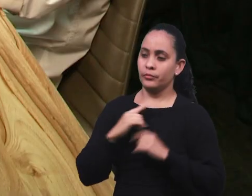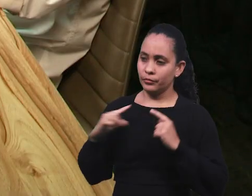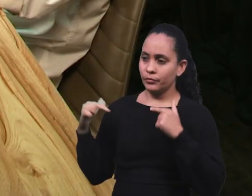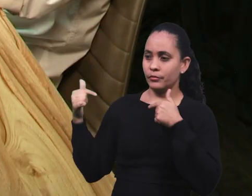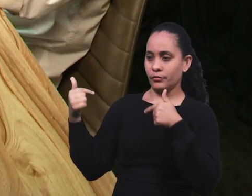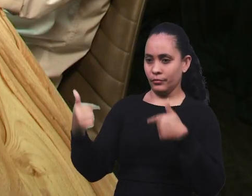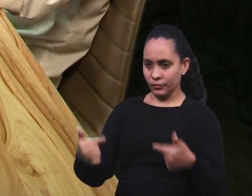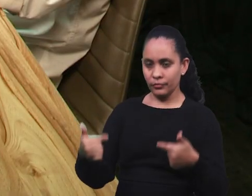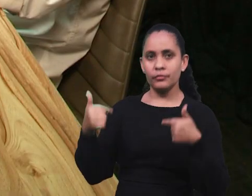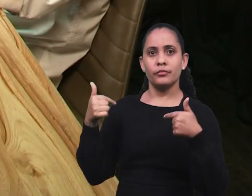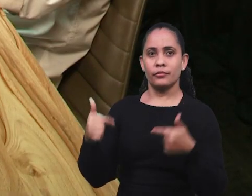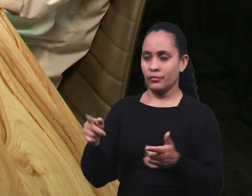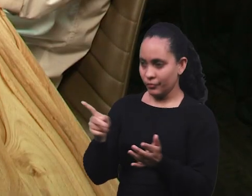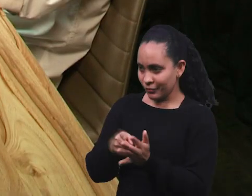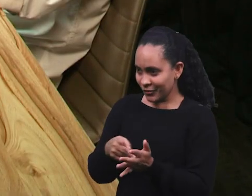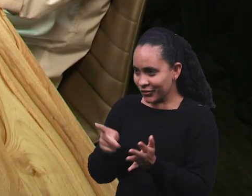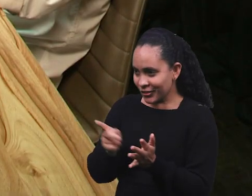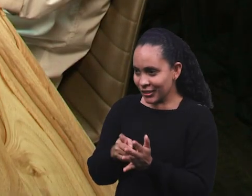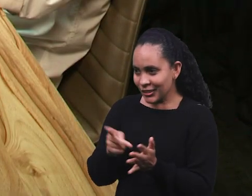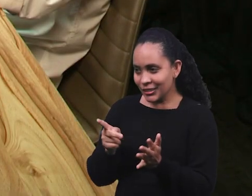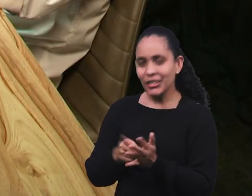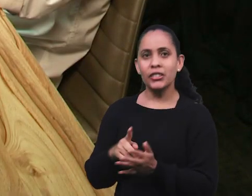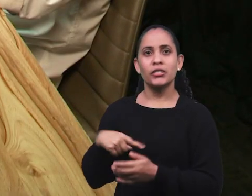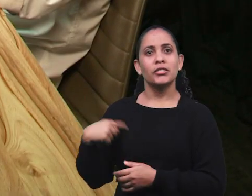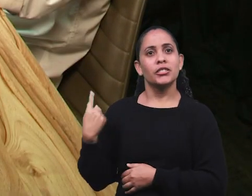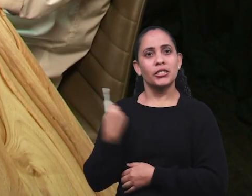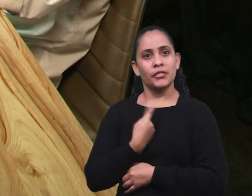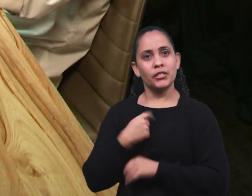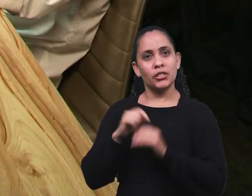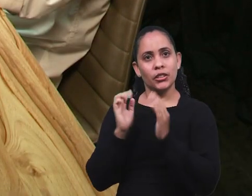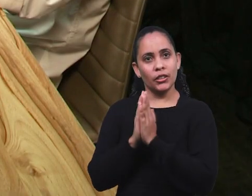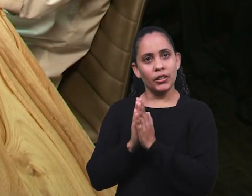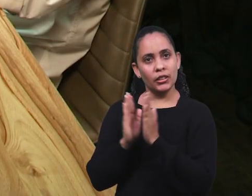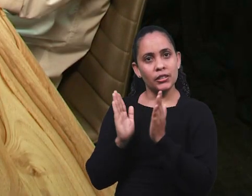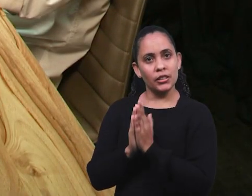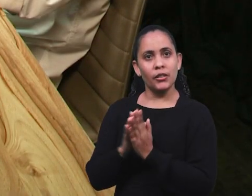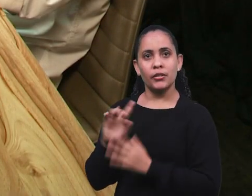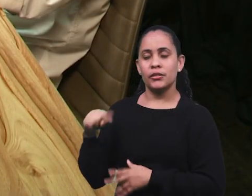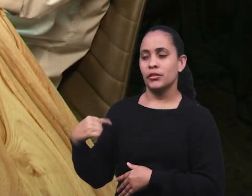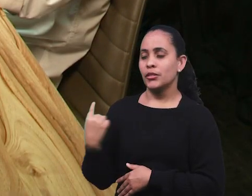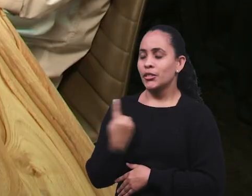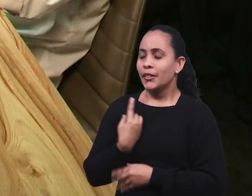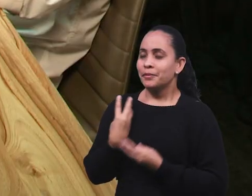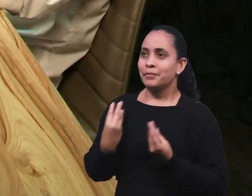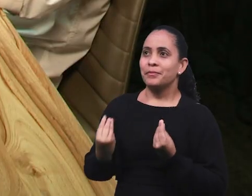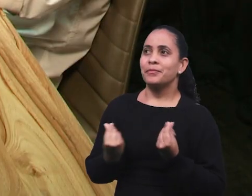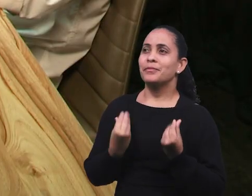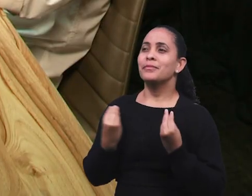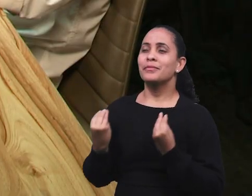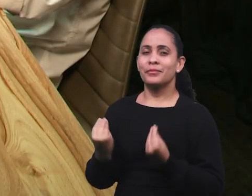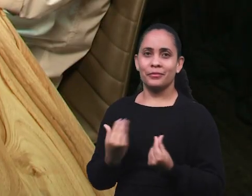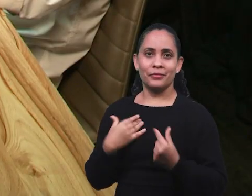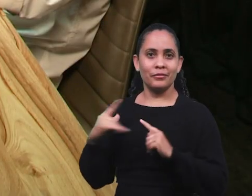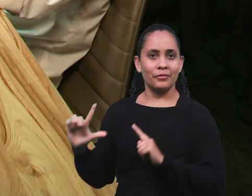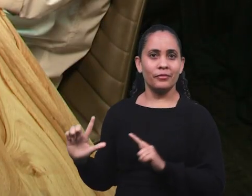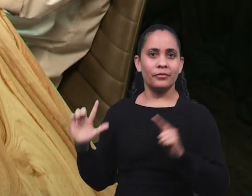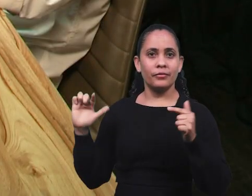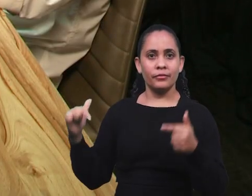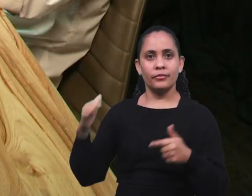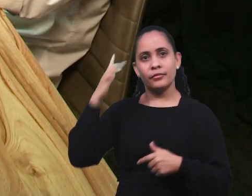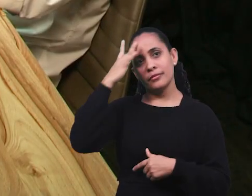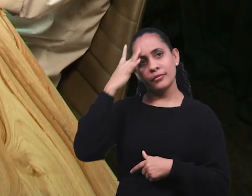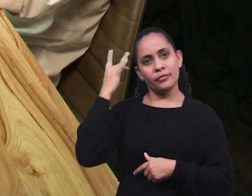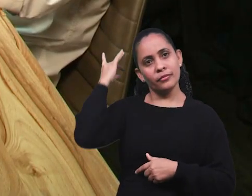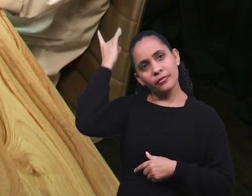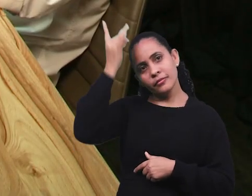se manifesta. Não é verdade? Sim. Através da nossa busca e nós estarmos sensíveis à operação